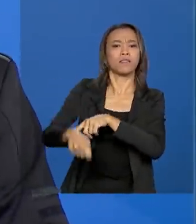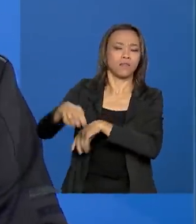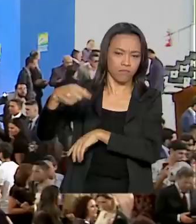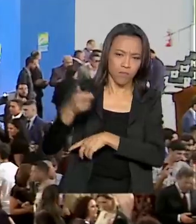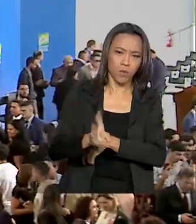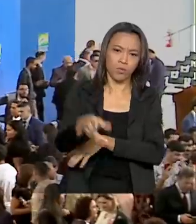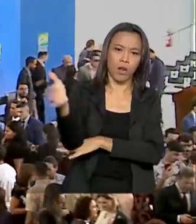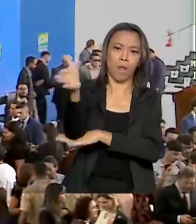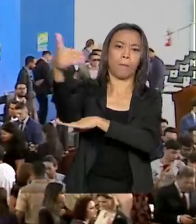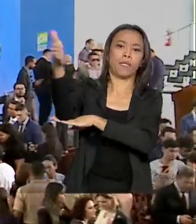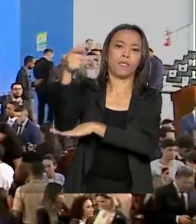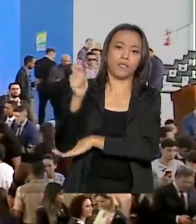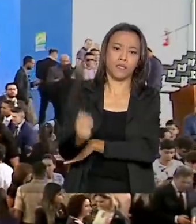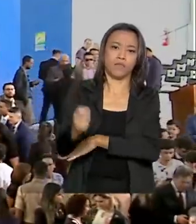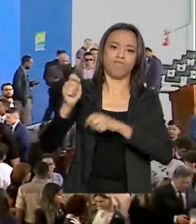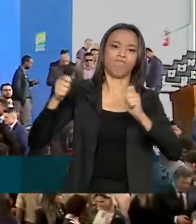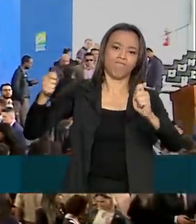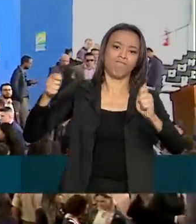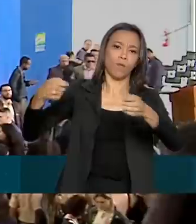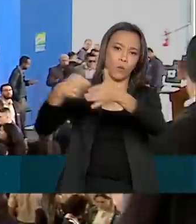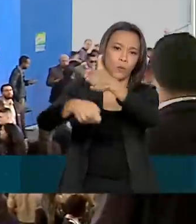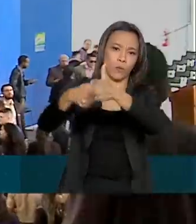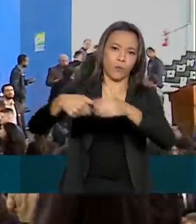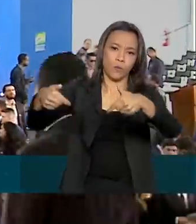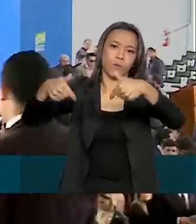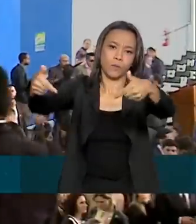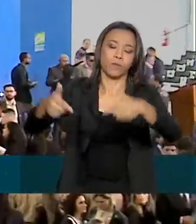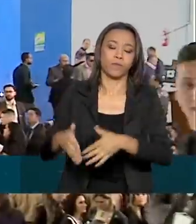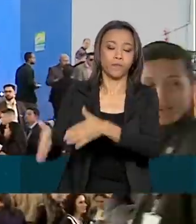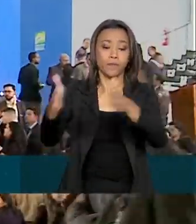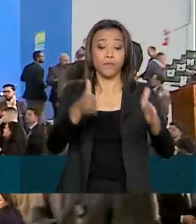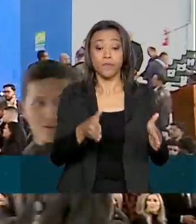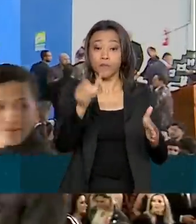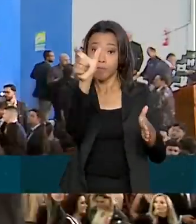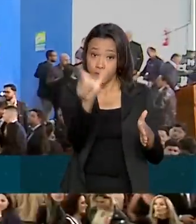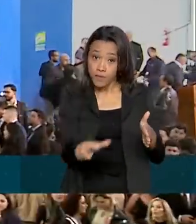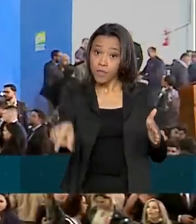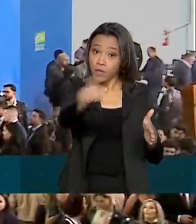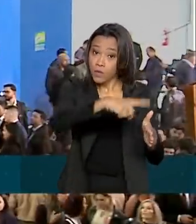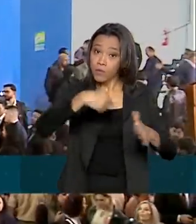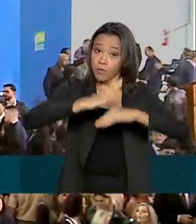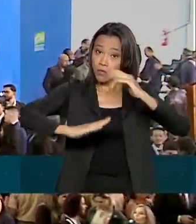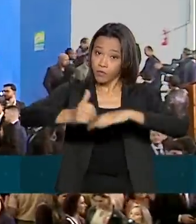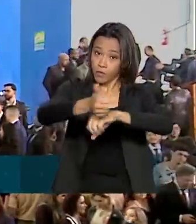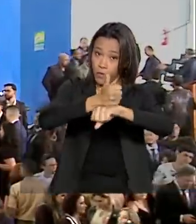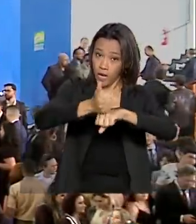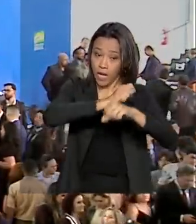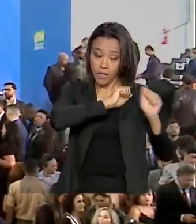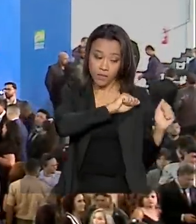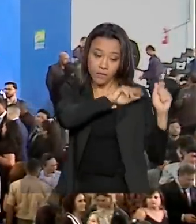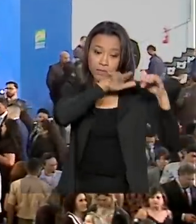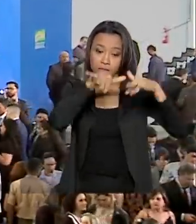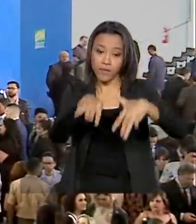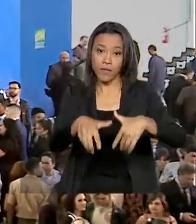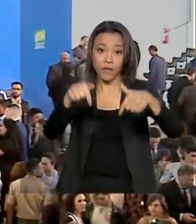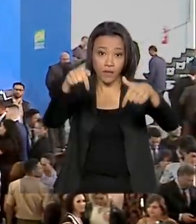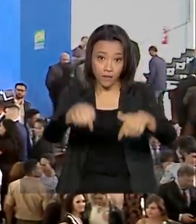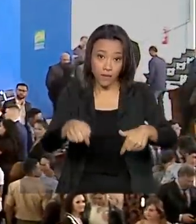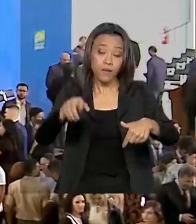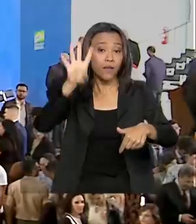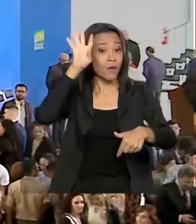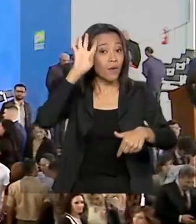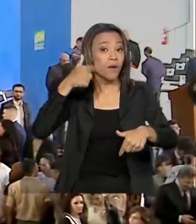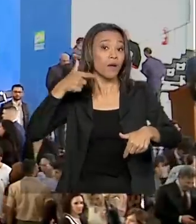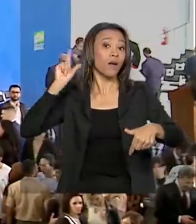essa bandeira. O clima era de festa, mas os artistas e produtores de eventos vieram ao Palácio do Planalto nesta quarta